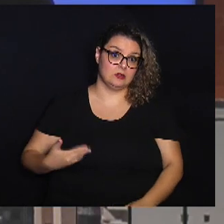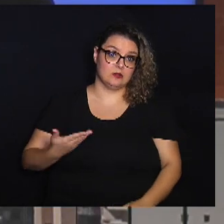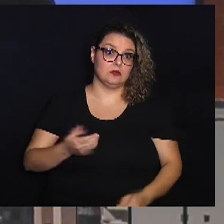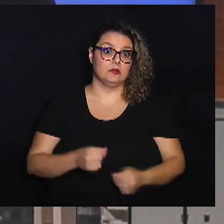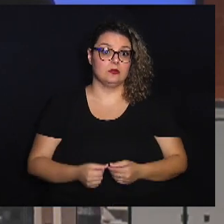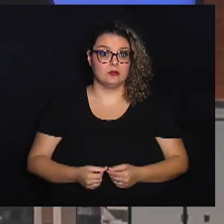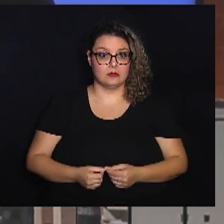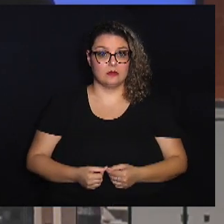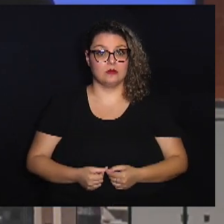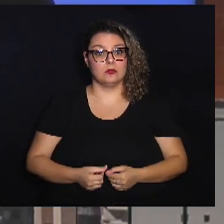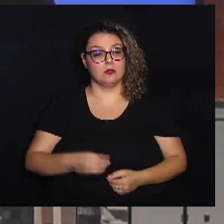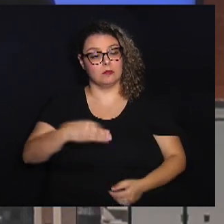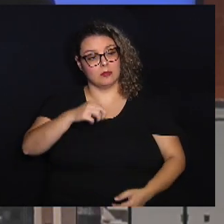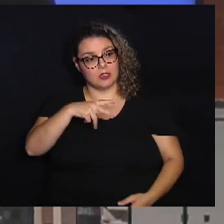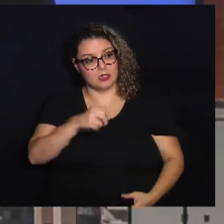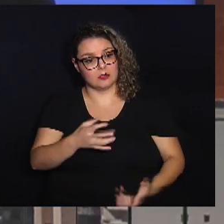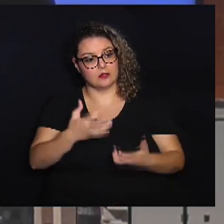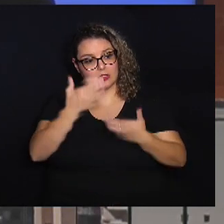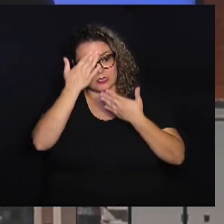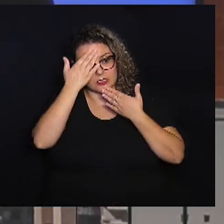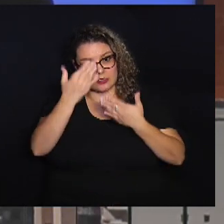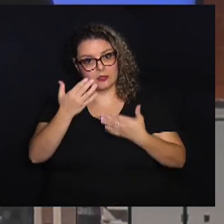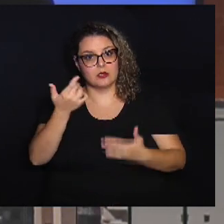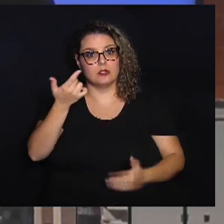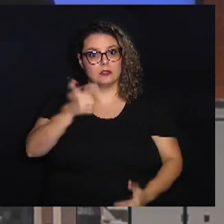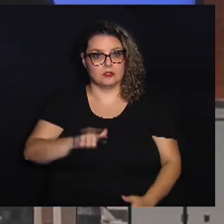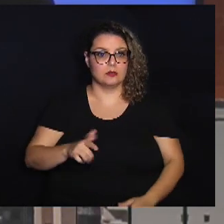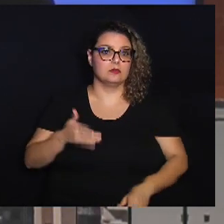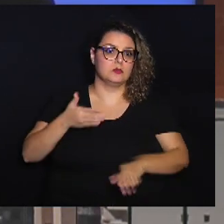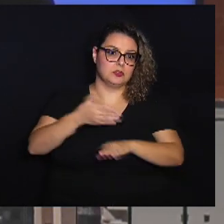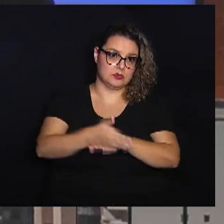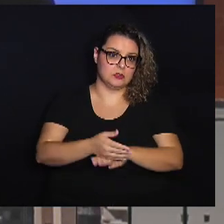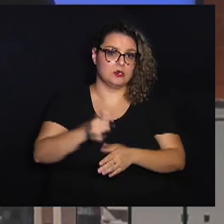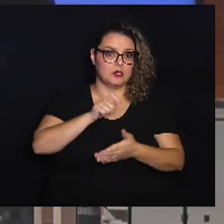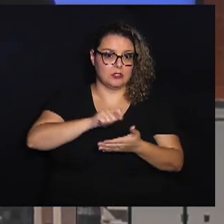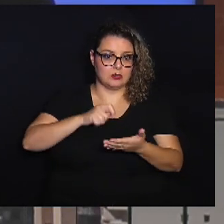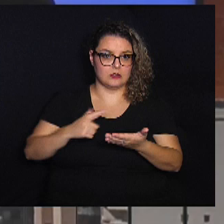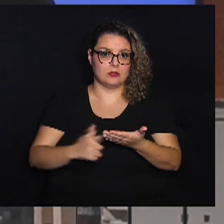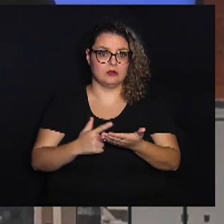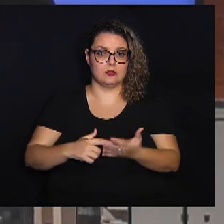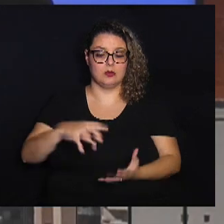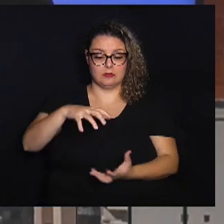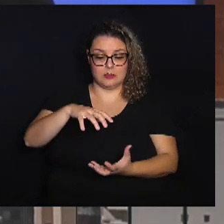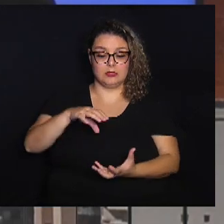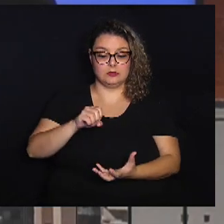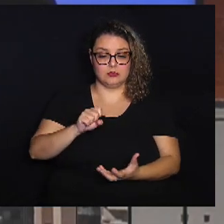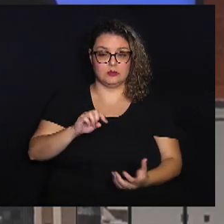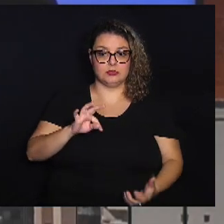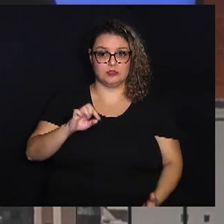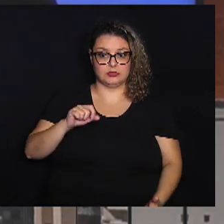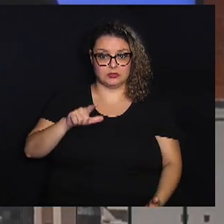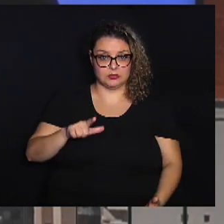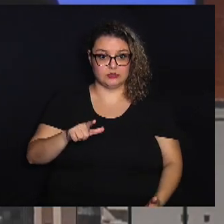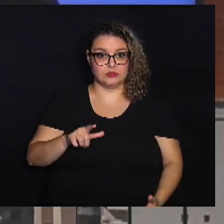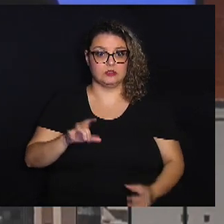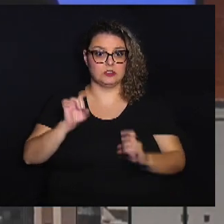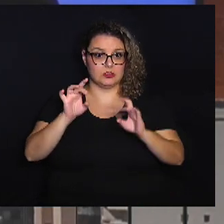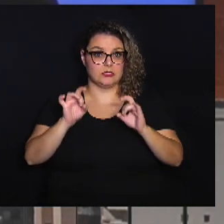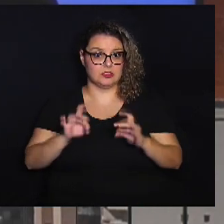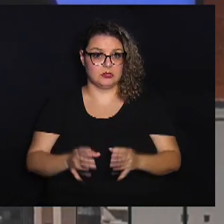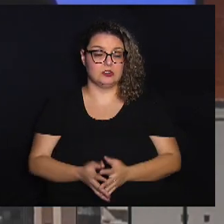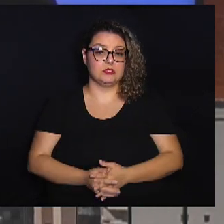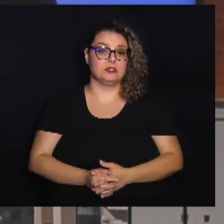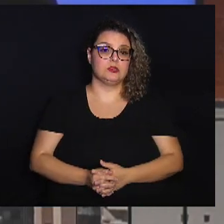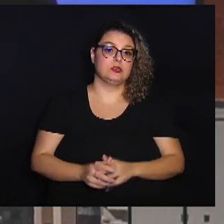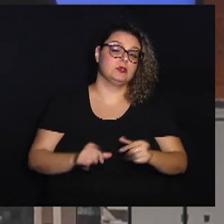Marco, eu queria agradecer muito a sua participação mais uma vez, você que é autor do livro Planeta Hostil, né? E especialista aí em